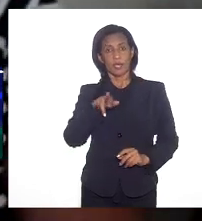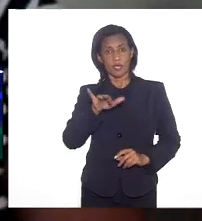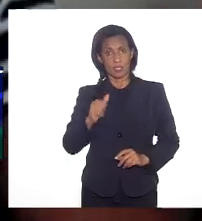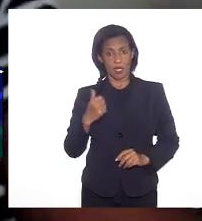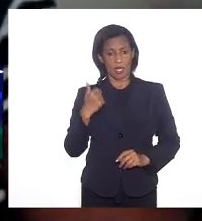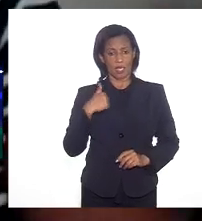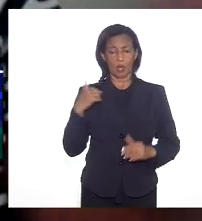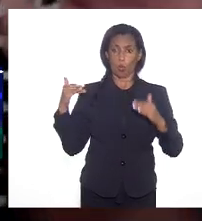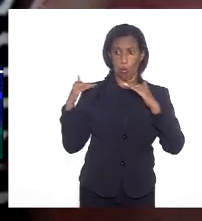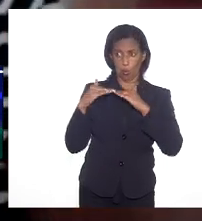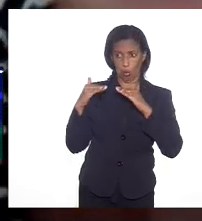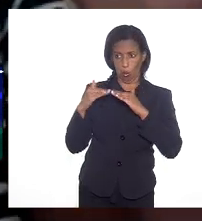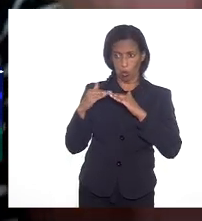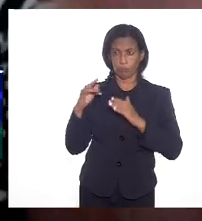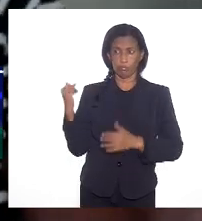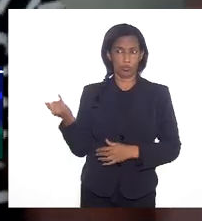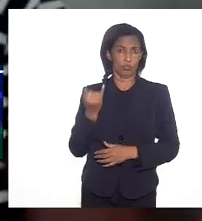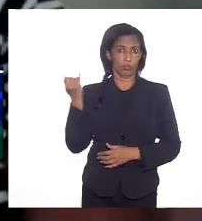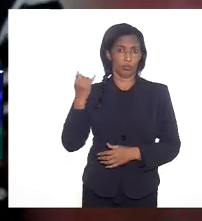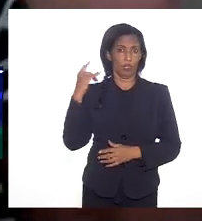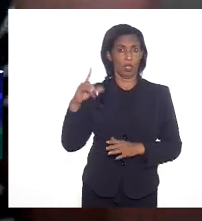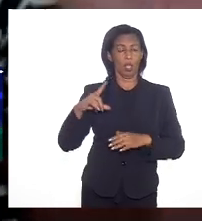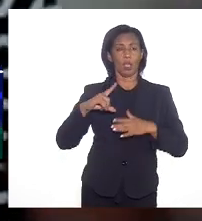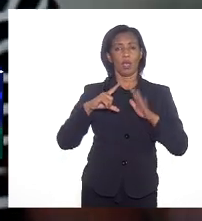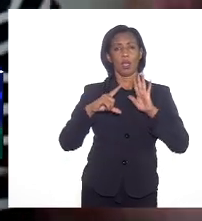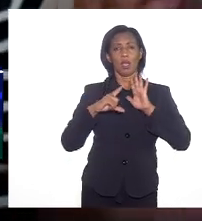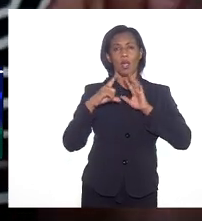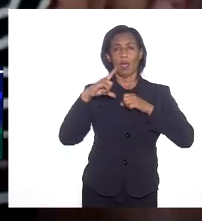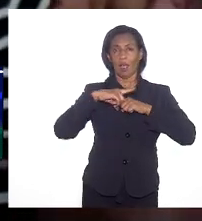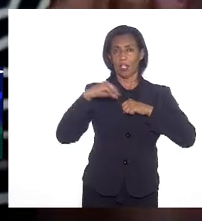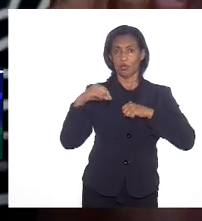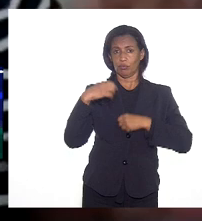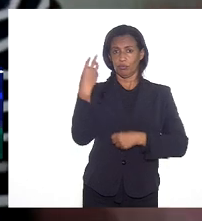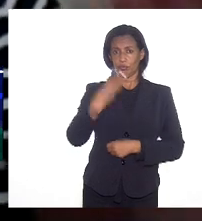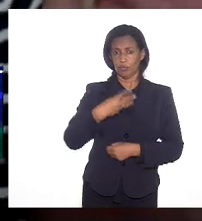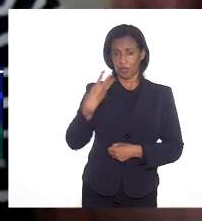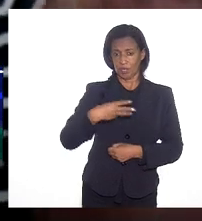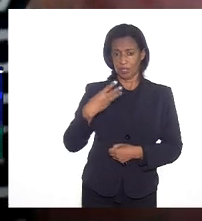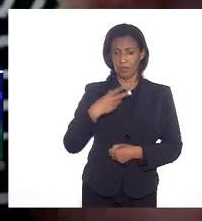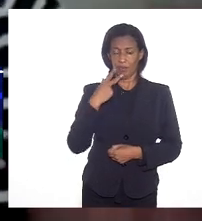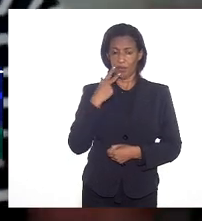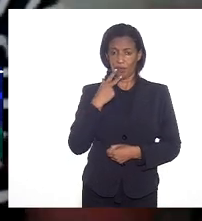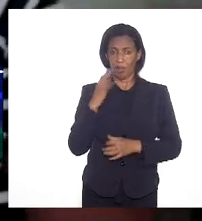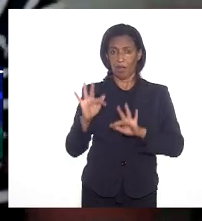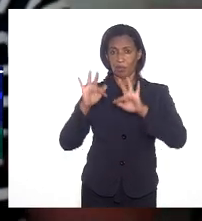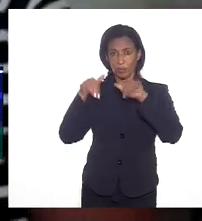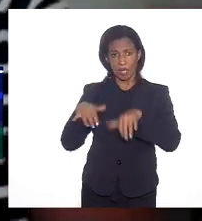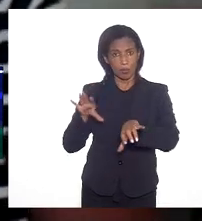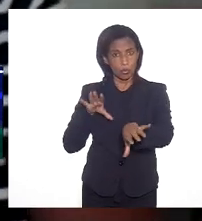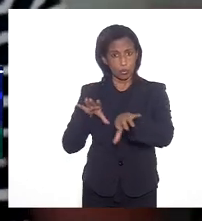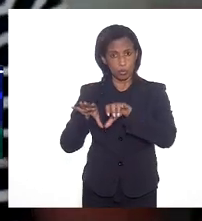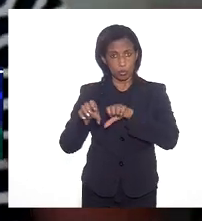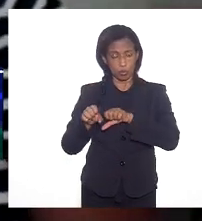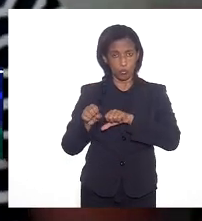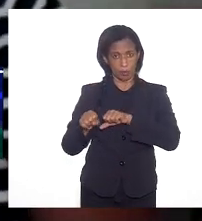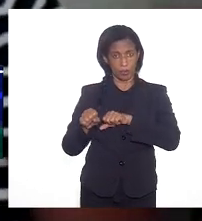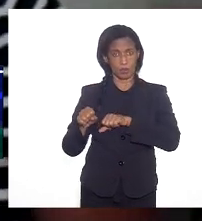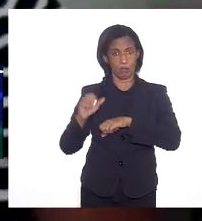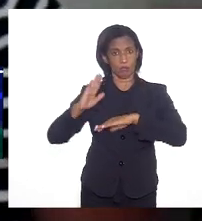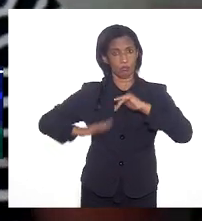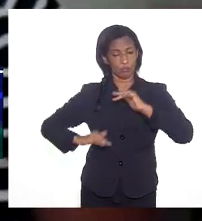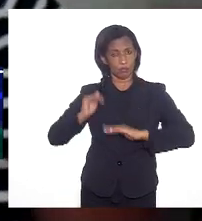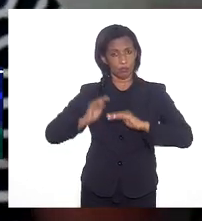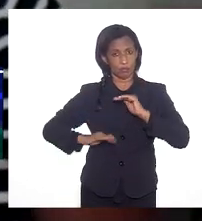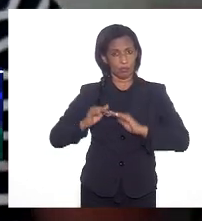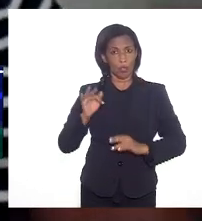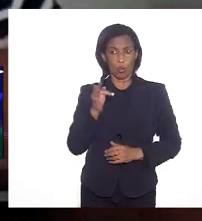concordo, acho importante. no artigo 3º, acho muito singelo, viu, deputados? Ao término do curso de capacitação, os guardas